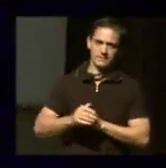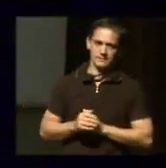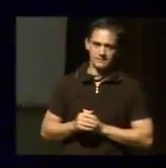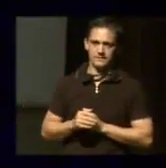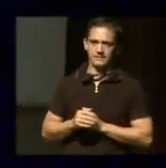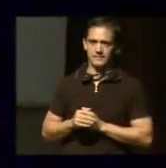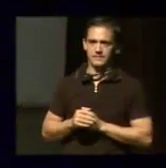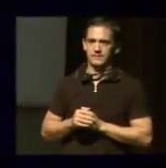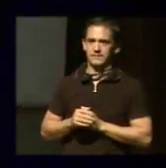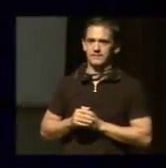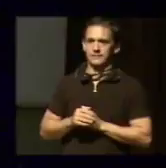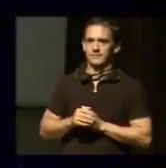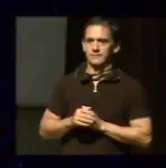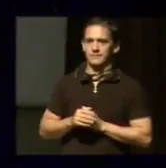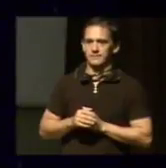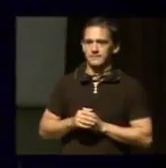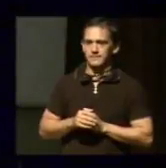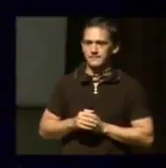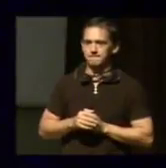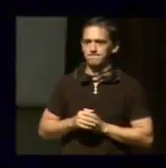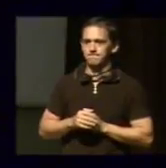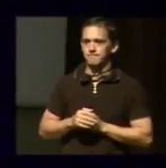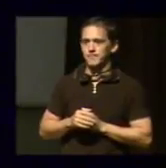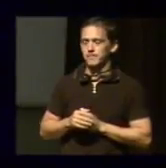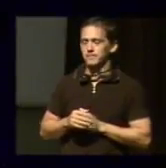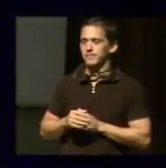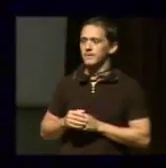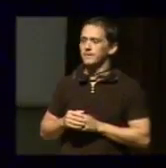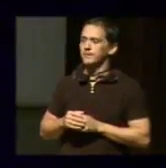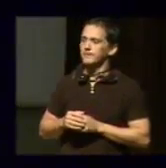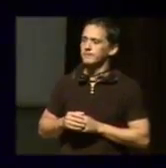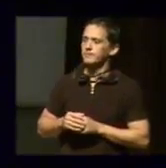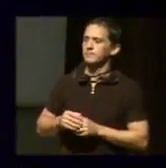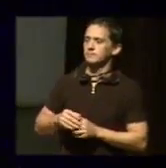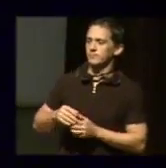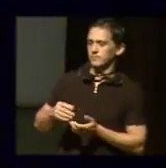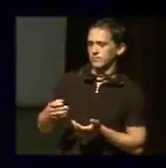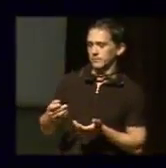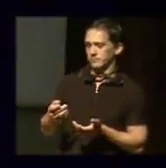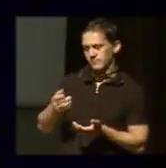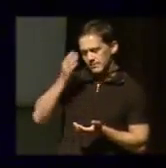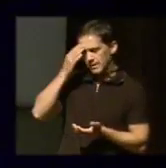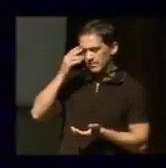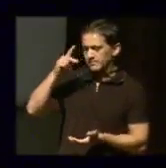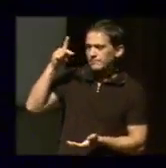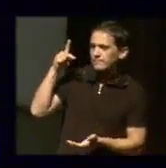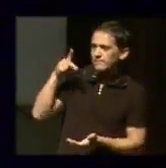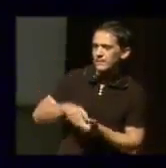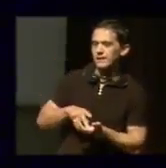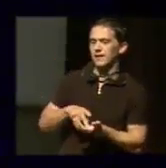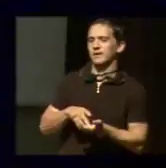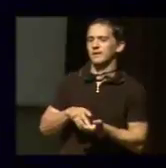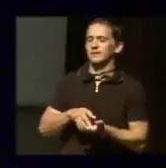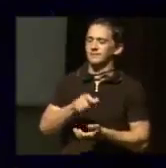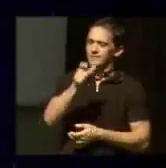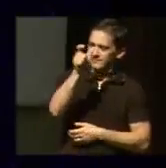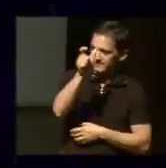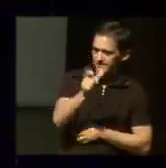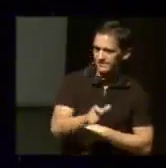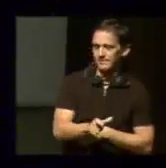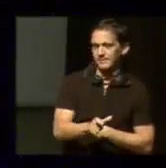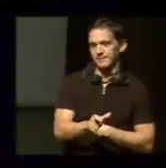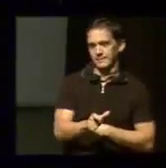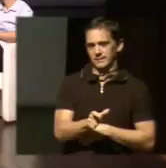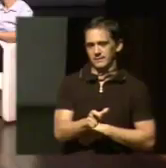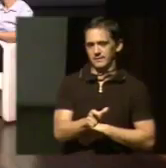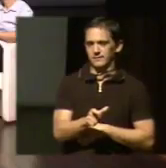né? Porque dentro do que é real, né, existe um real também que não